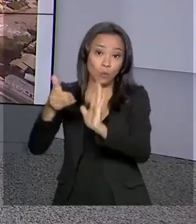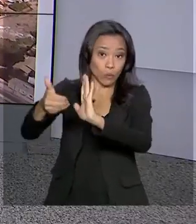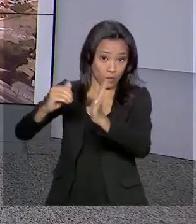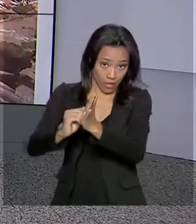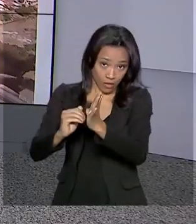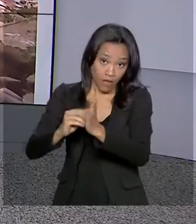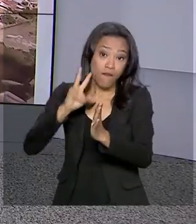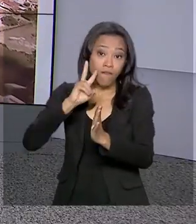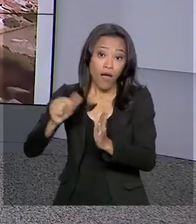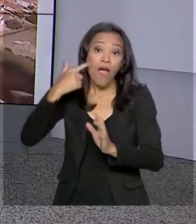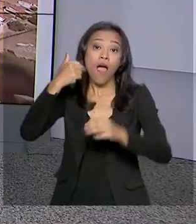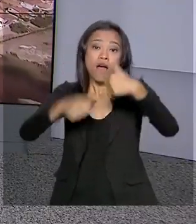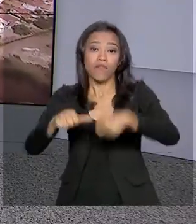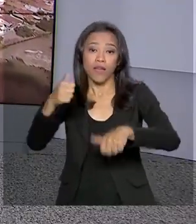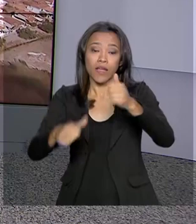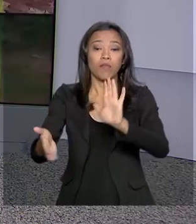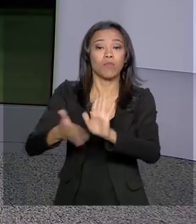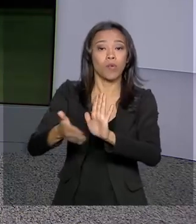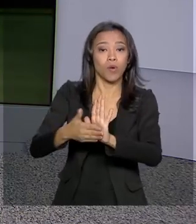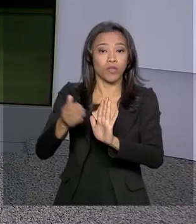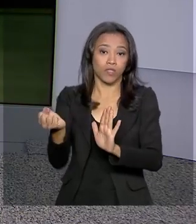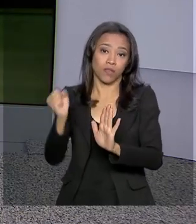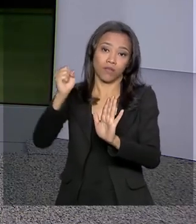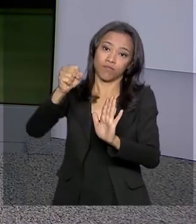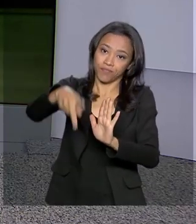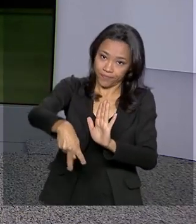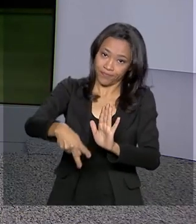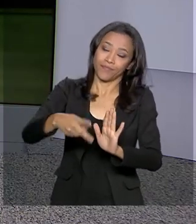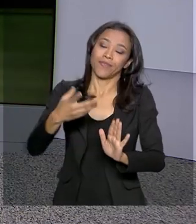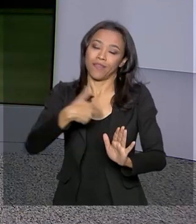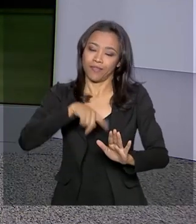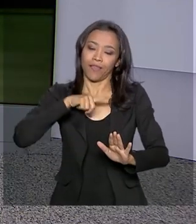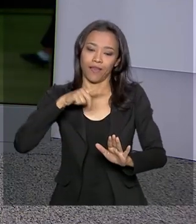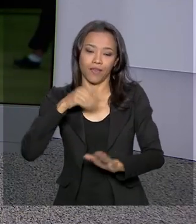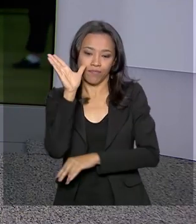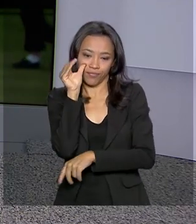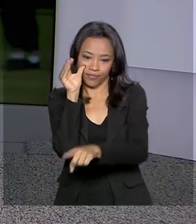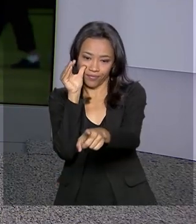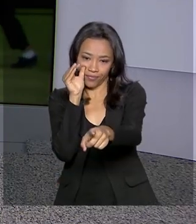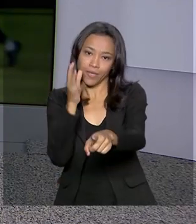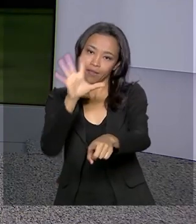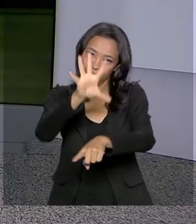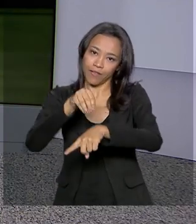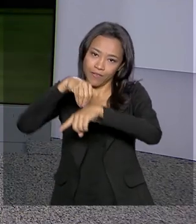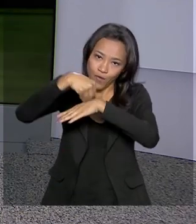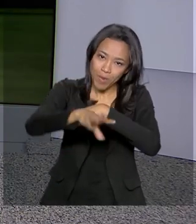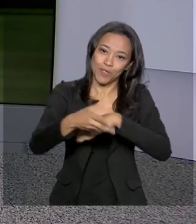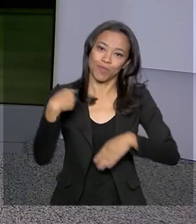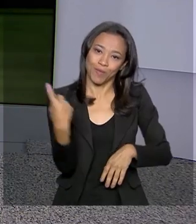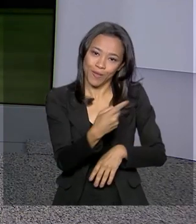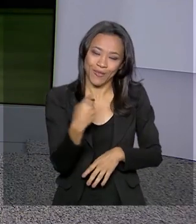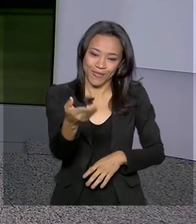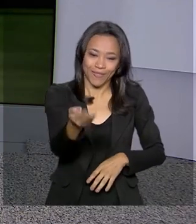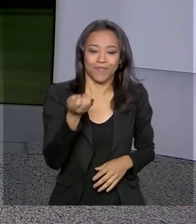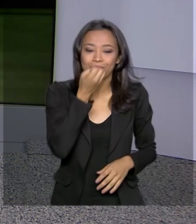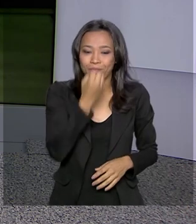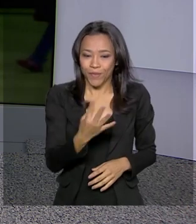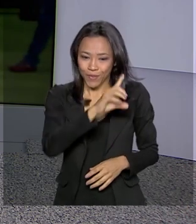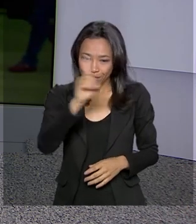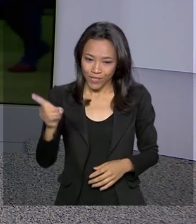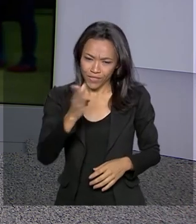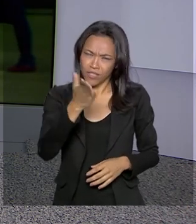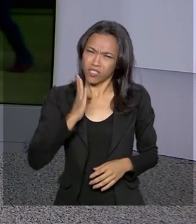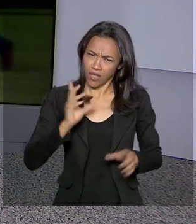nova previdência a repórter selma dias acompanho esse assunto traz os detalhes pra gente de la selva bom dia pra você já um